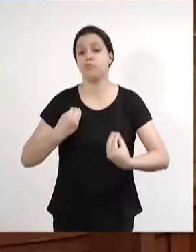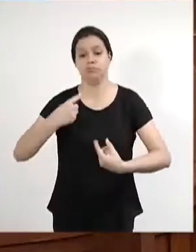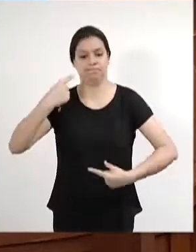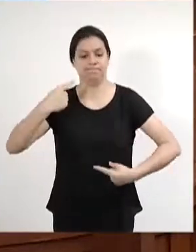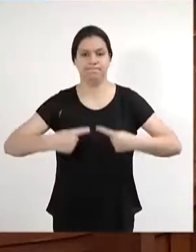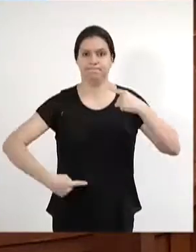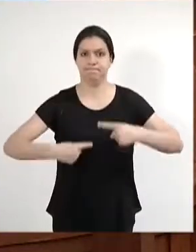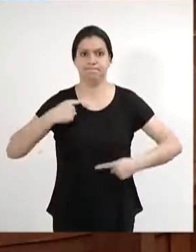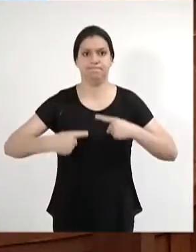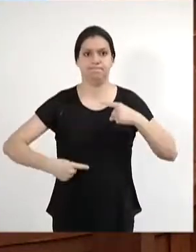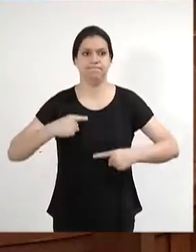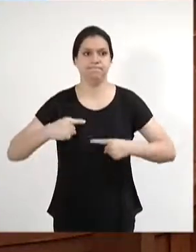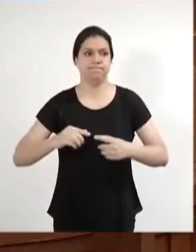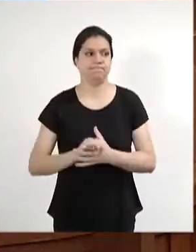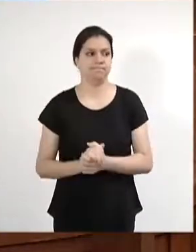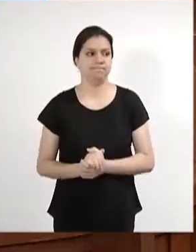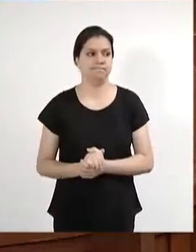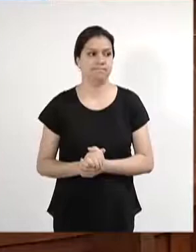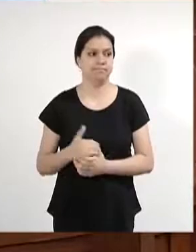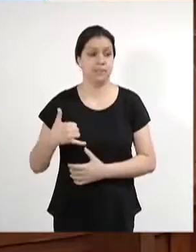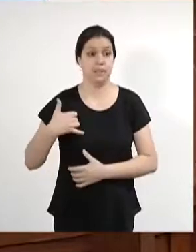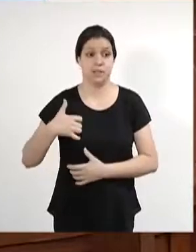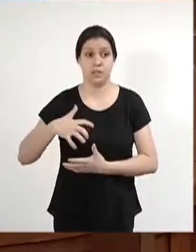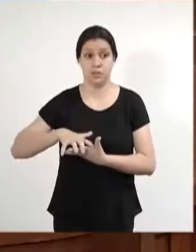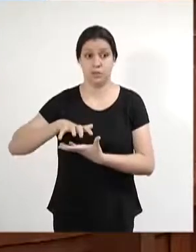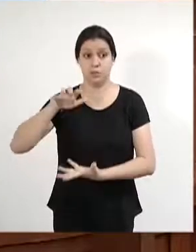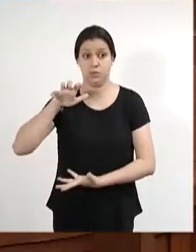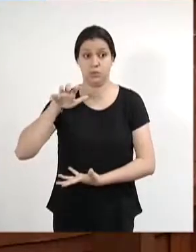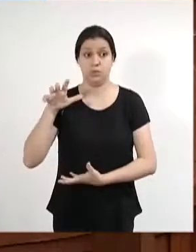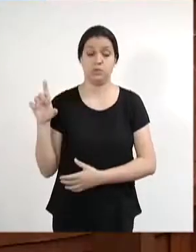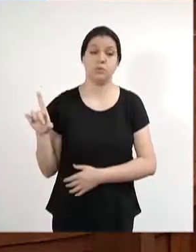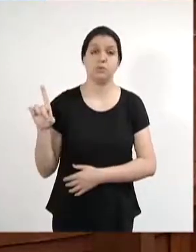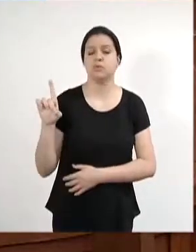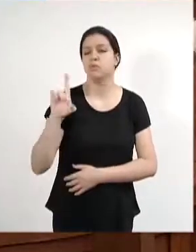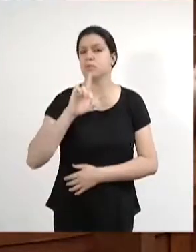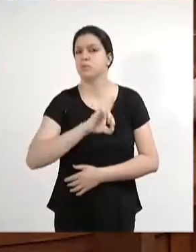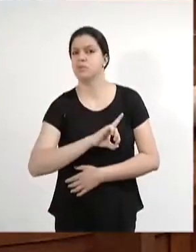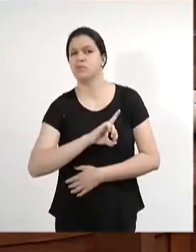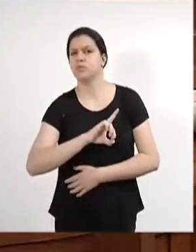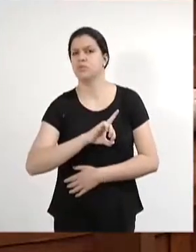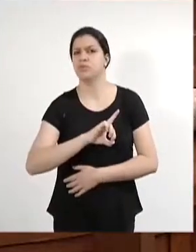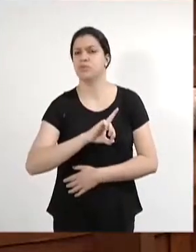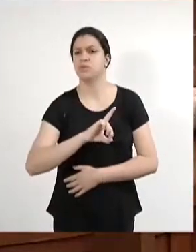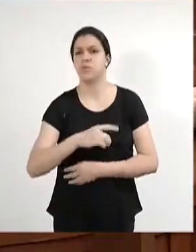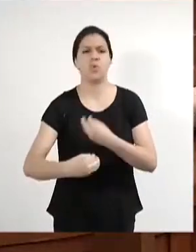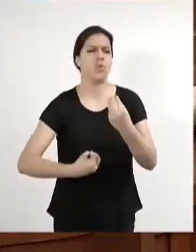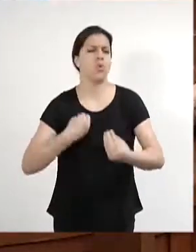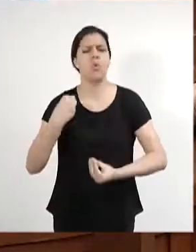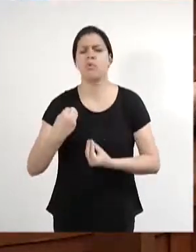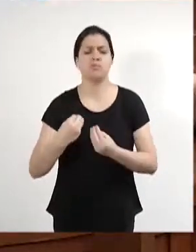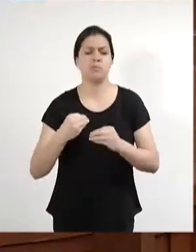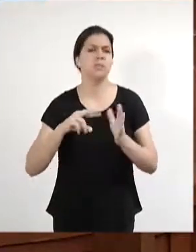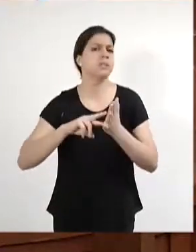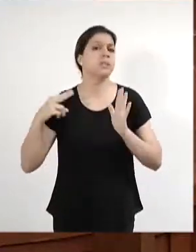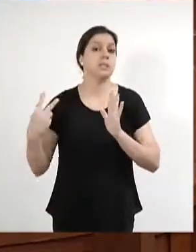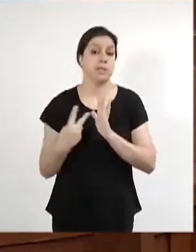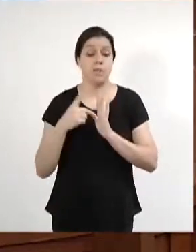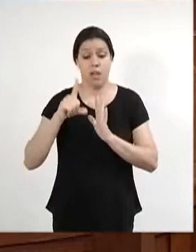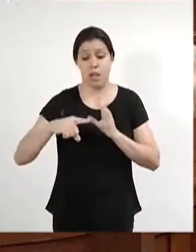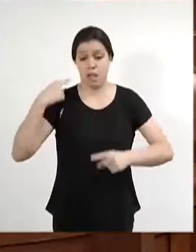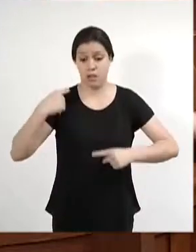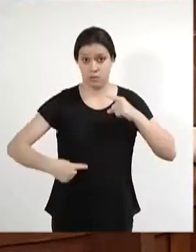discutindo idoso em dia. Vai ser uma discussão que o